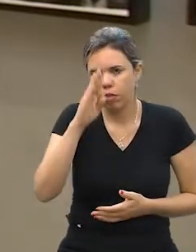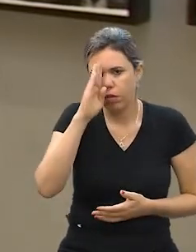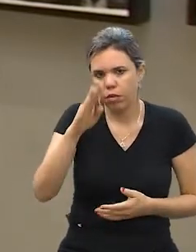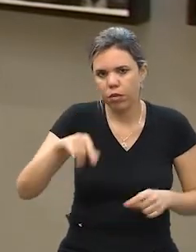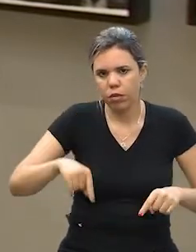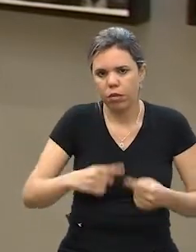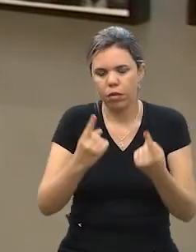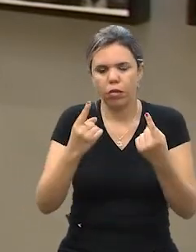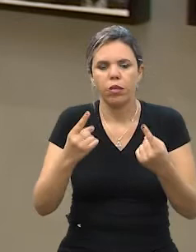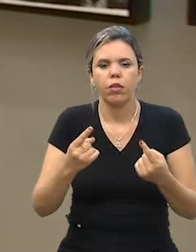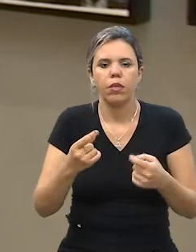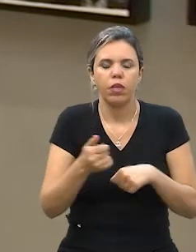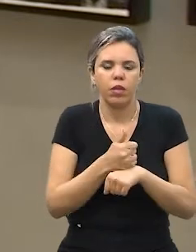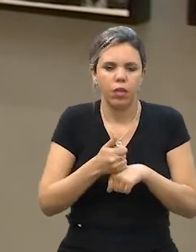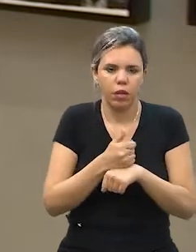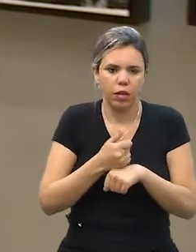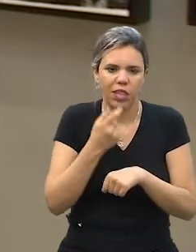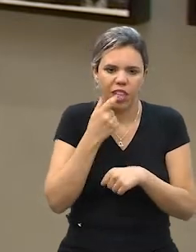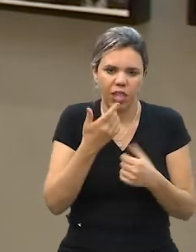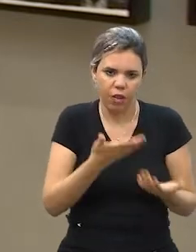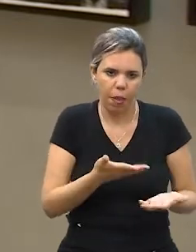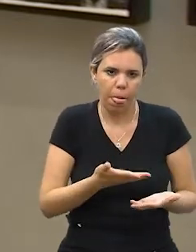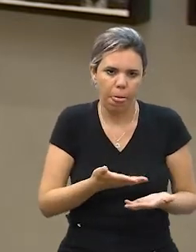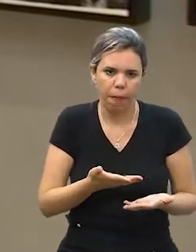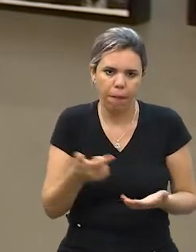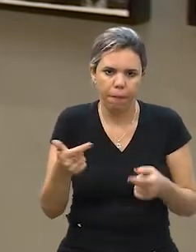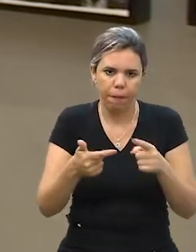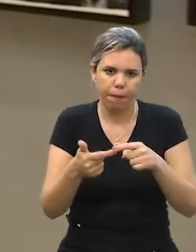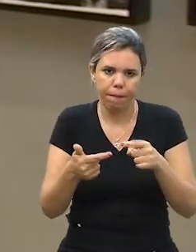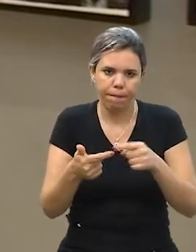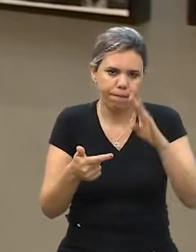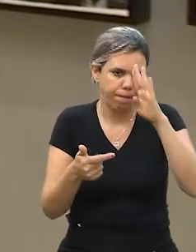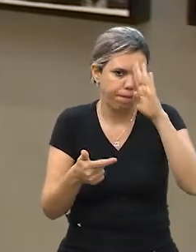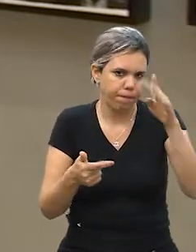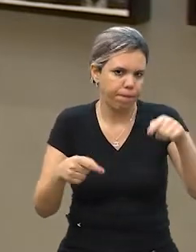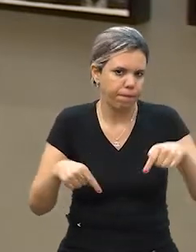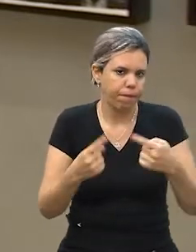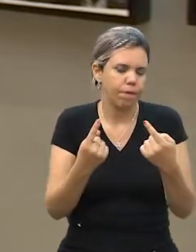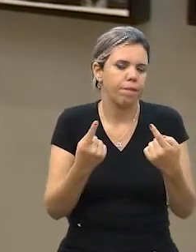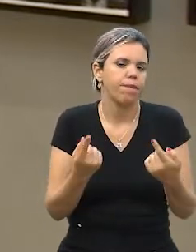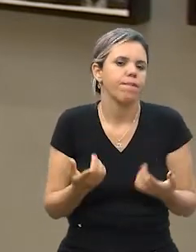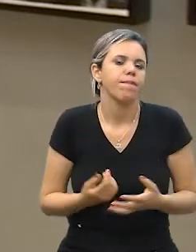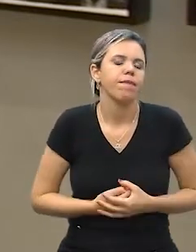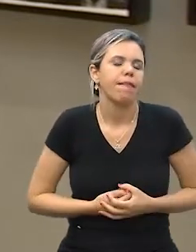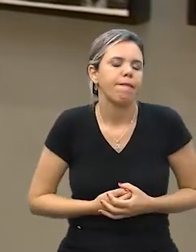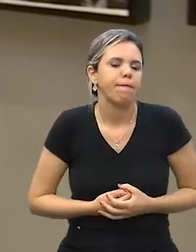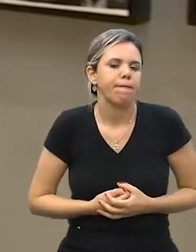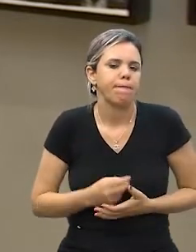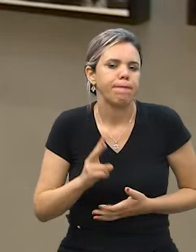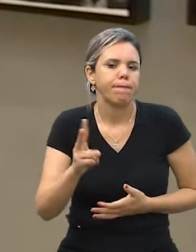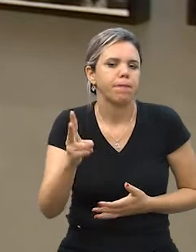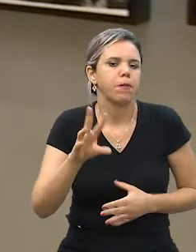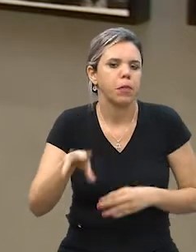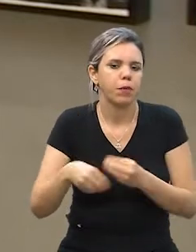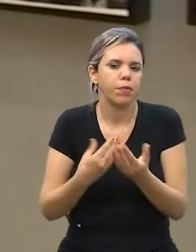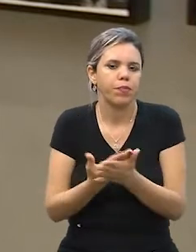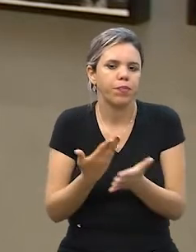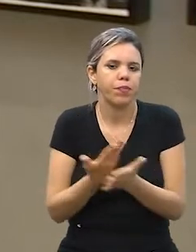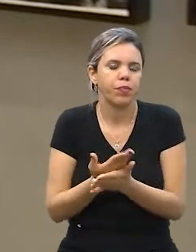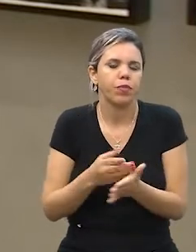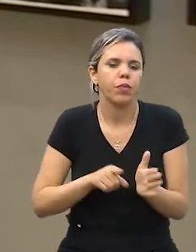principais desafios da odontologia. O segundo principal desafio seria manter-se